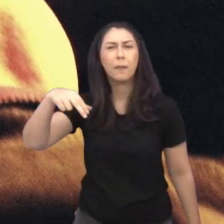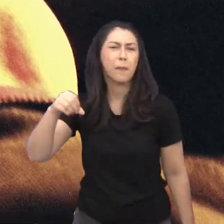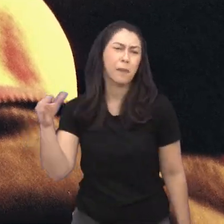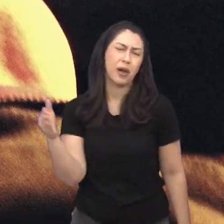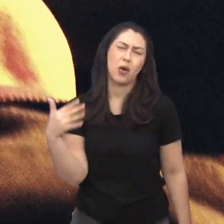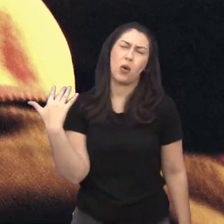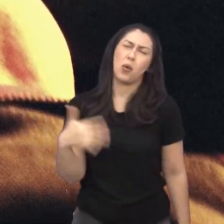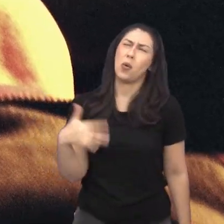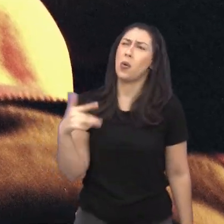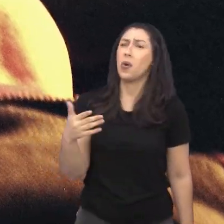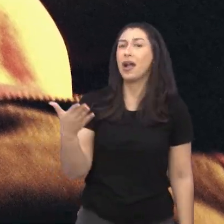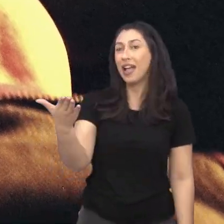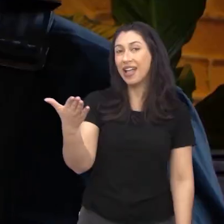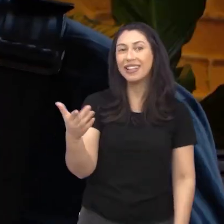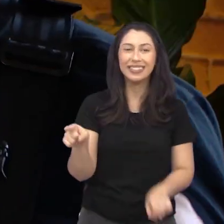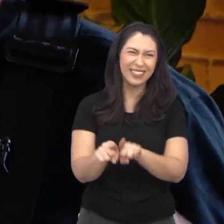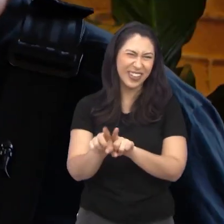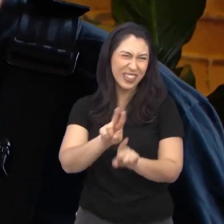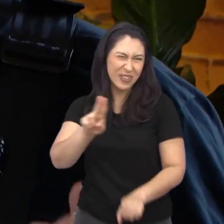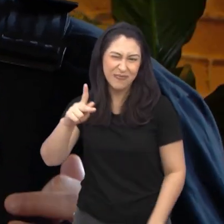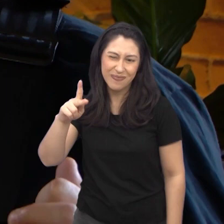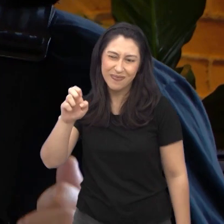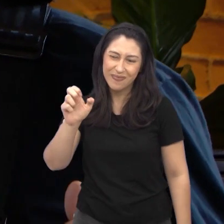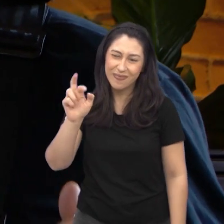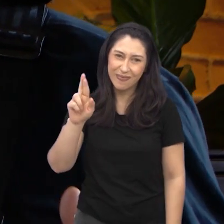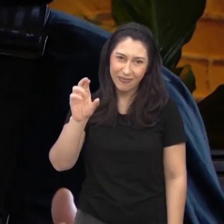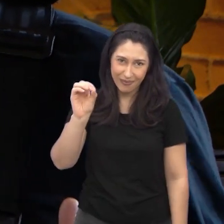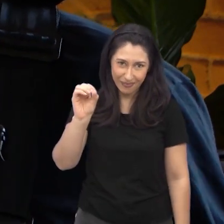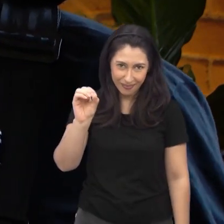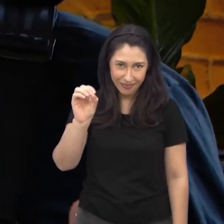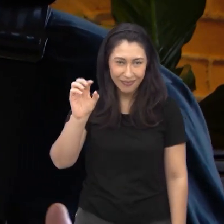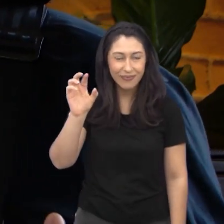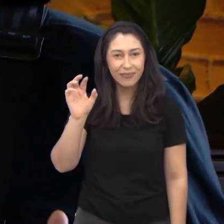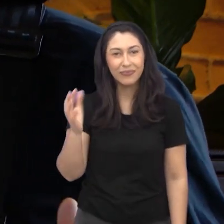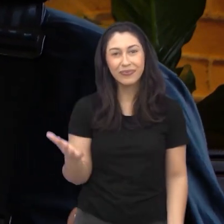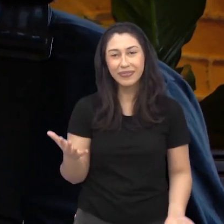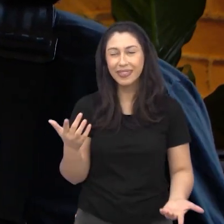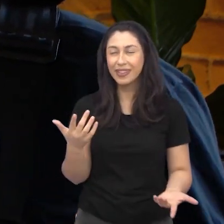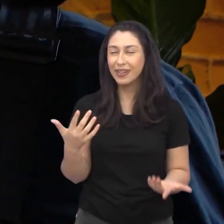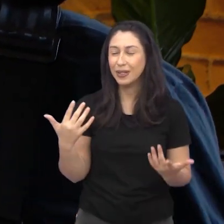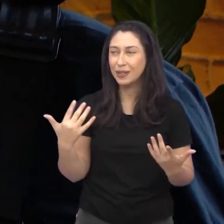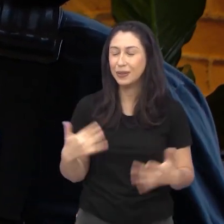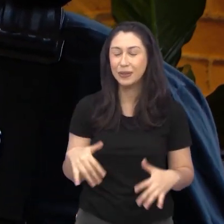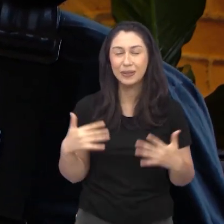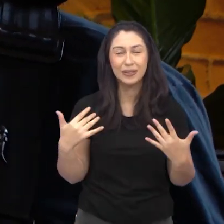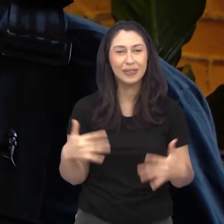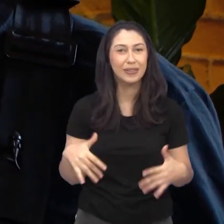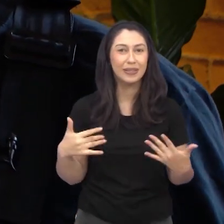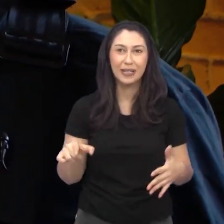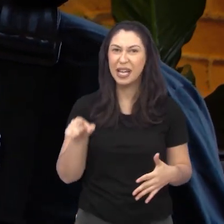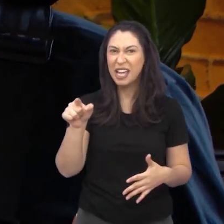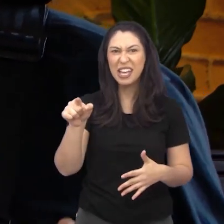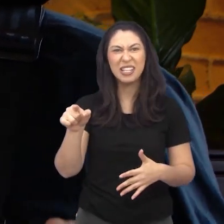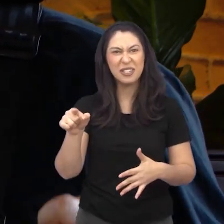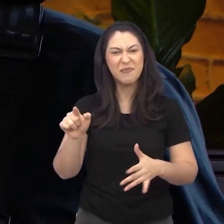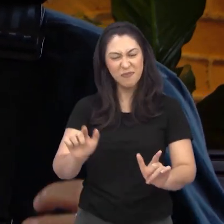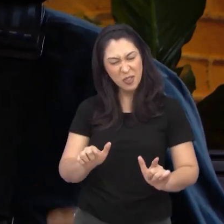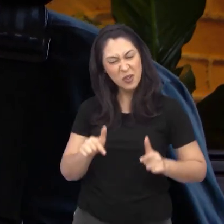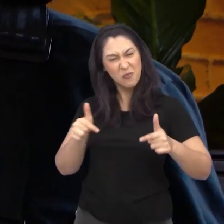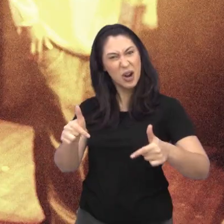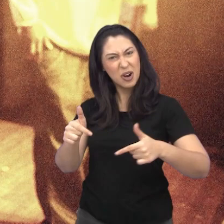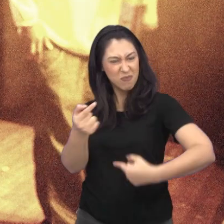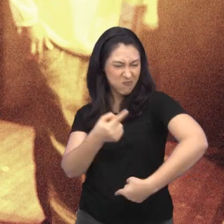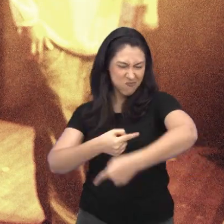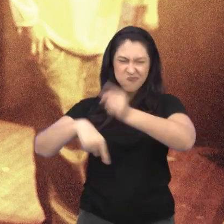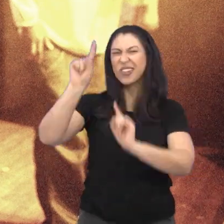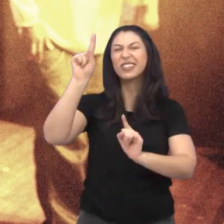eu cumprimentei o meu xará, Pedro, que o nome dele é Pedro também, né? E eu falei, cara, eu tô diante de um revolucionário, sabe? De um cara que fez